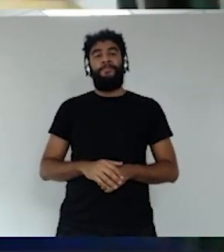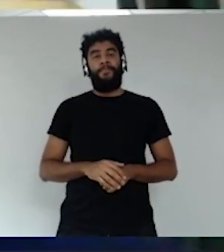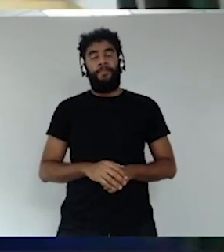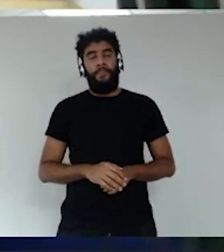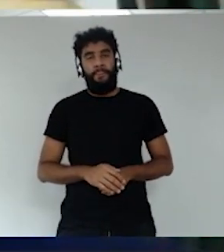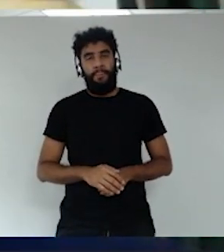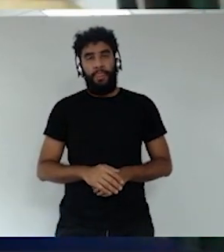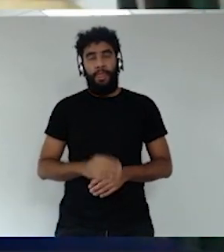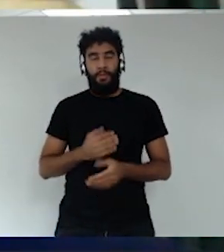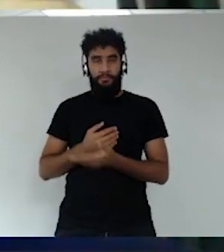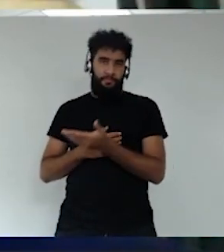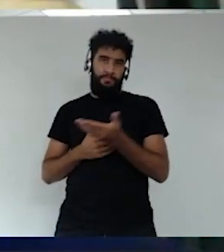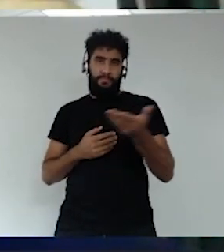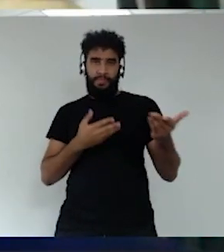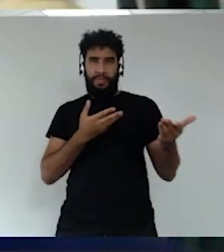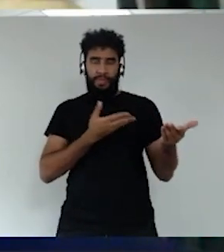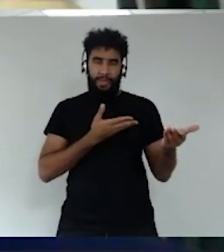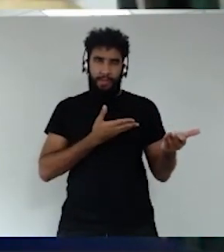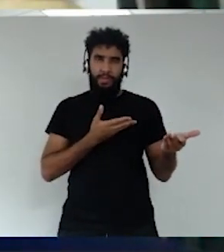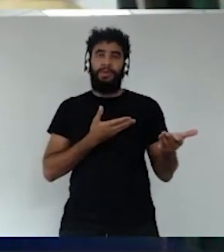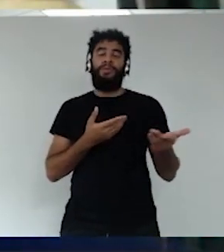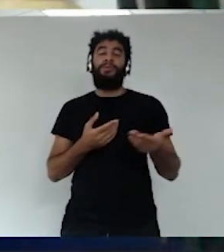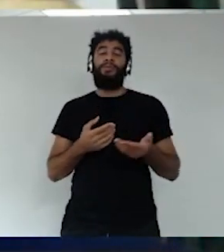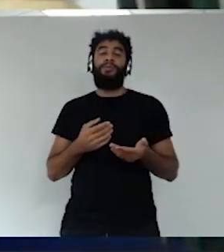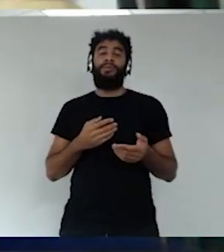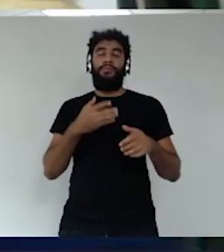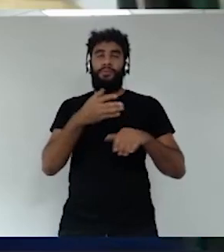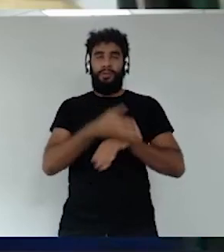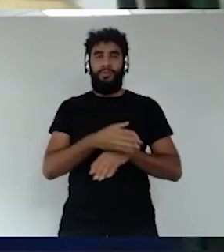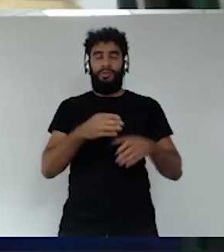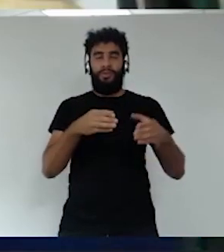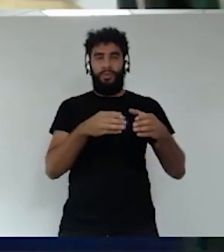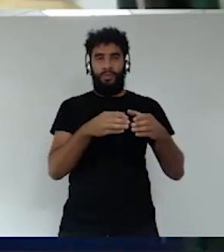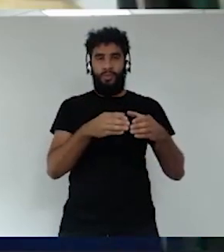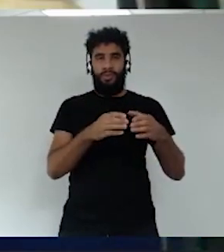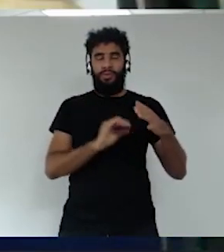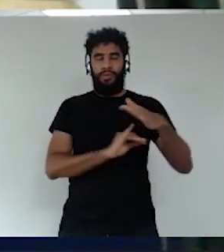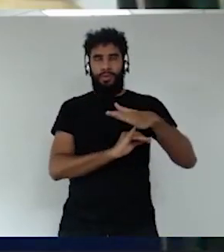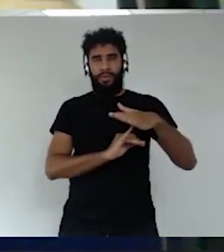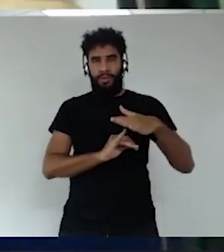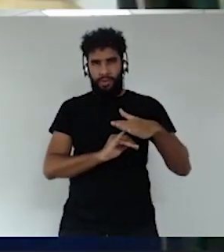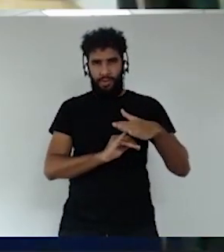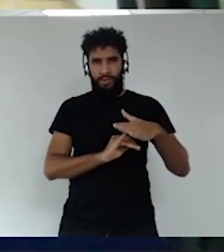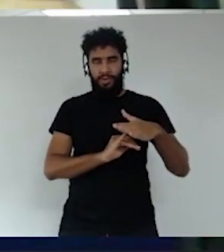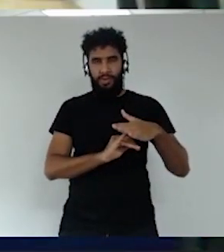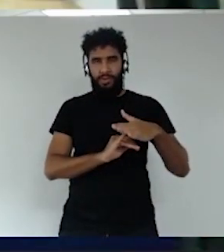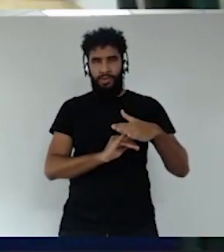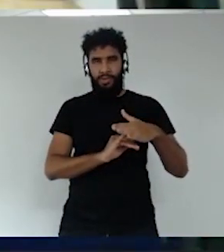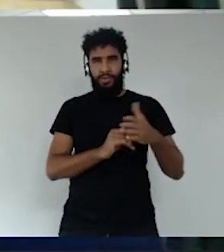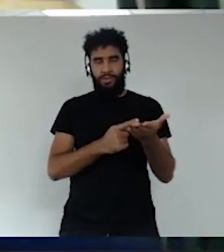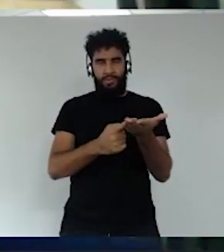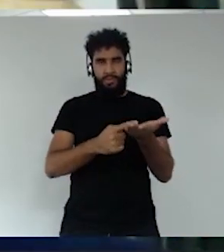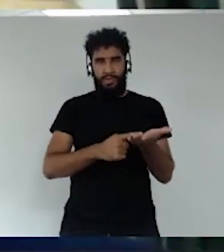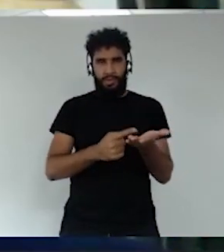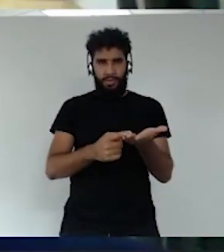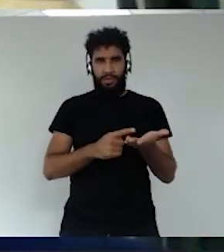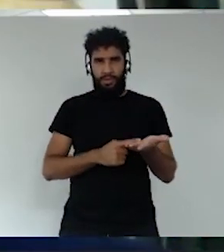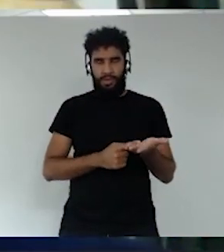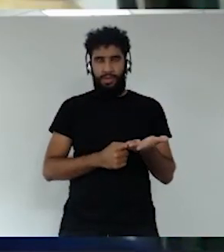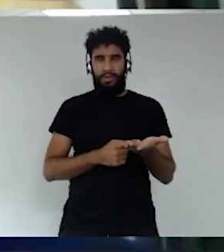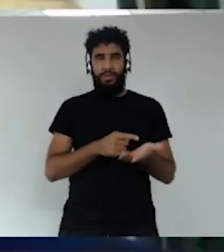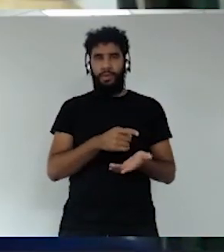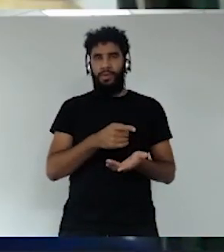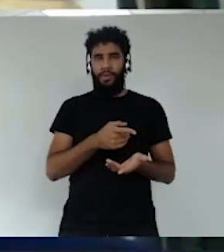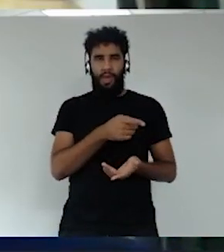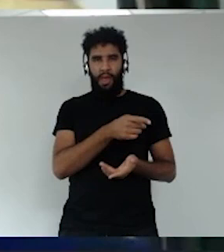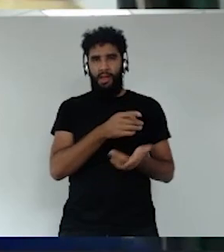aos colegas que compõem o Conselho Nacional das Instituições de Mediação e Arbitragem, que foi a família que me acolheu,